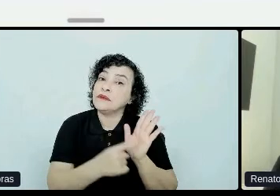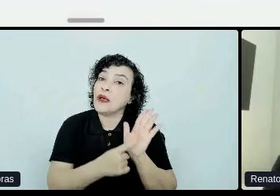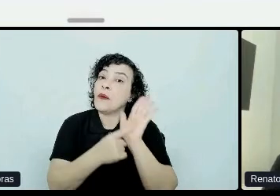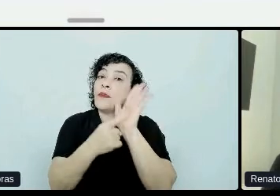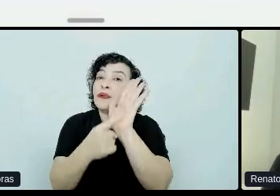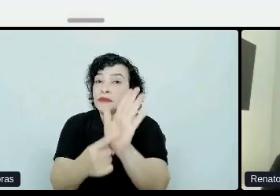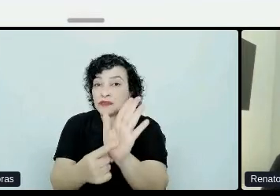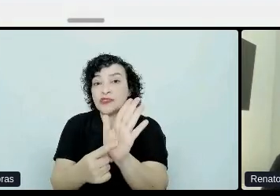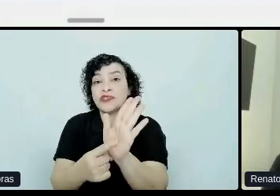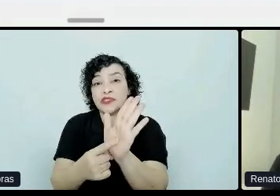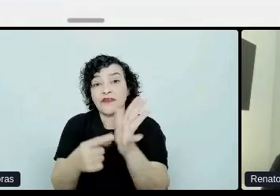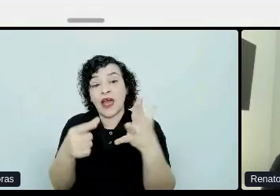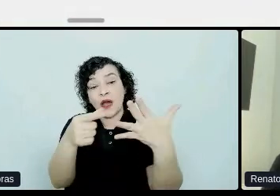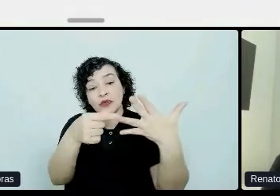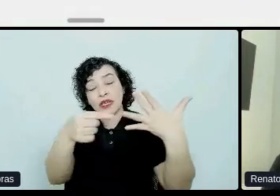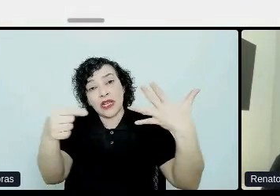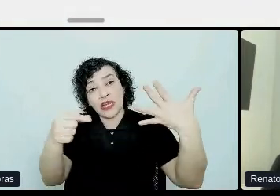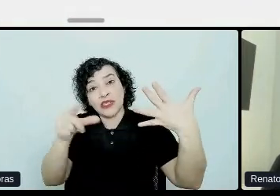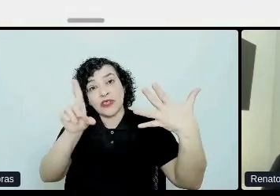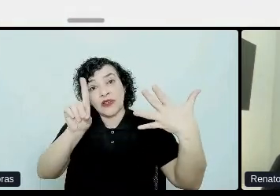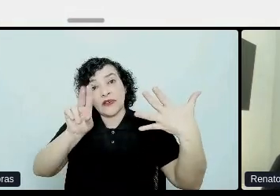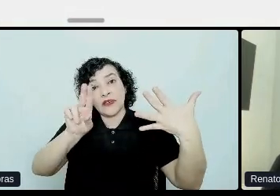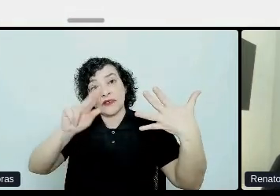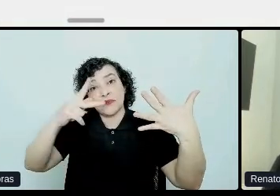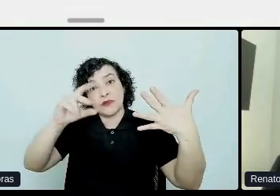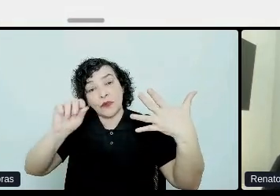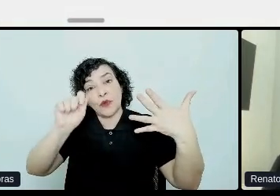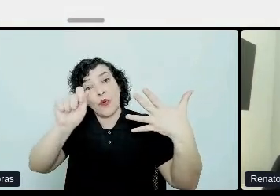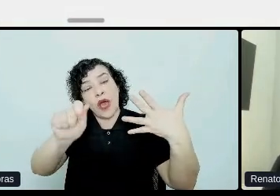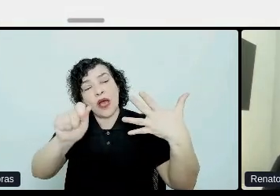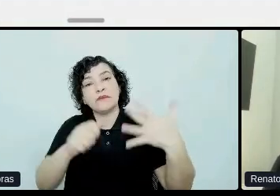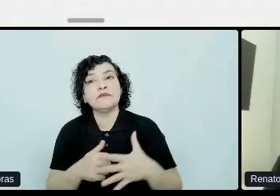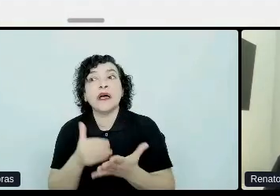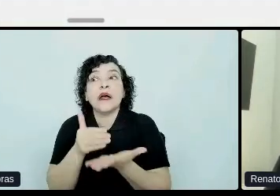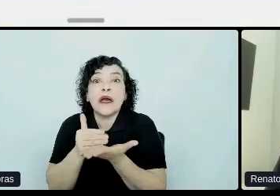A, né? Então, tipo, vamos